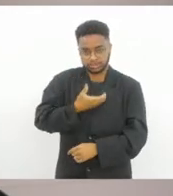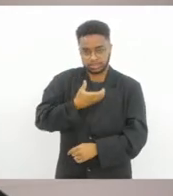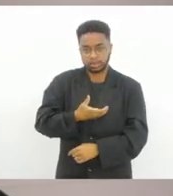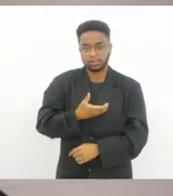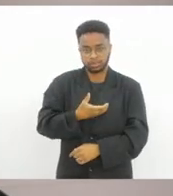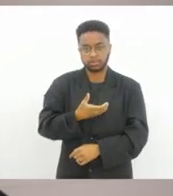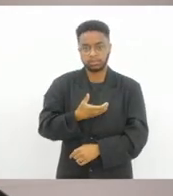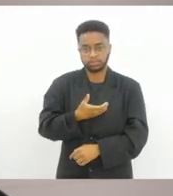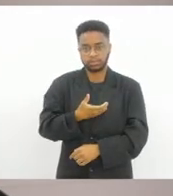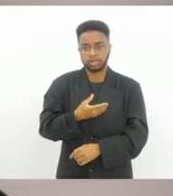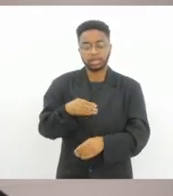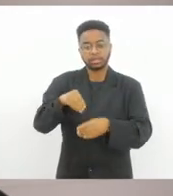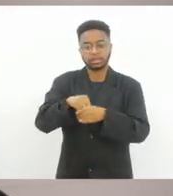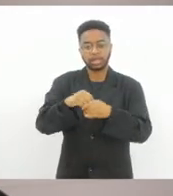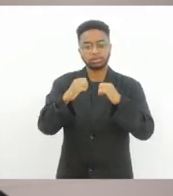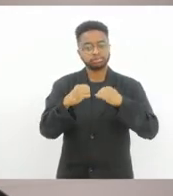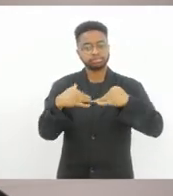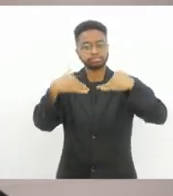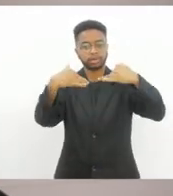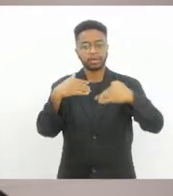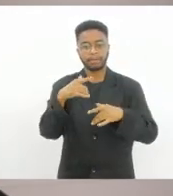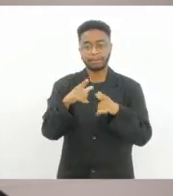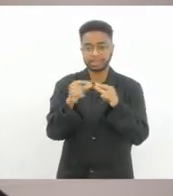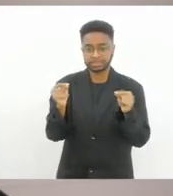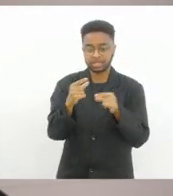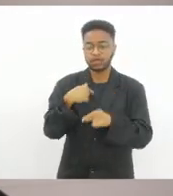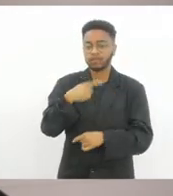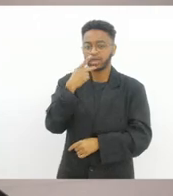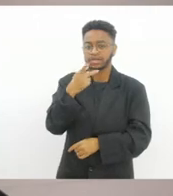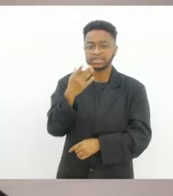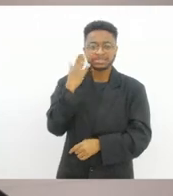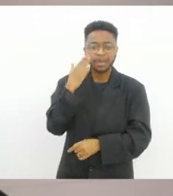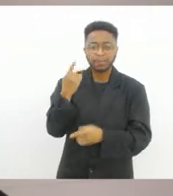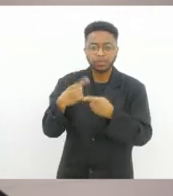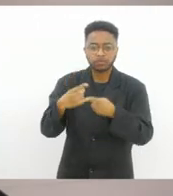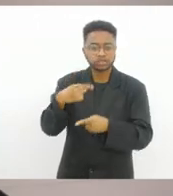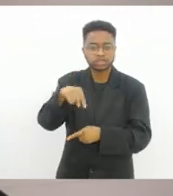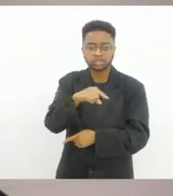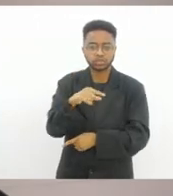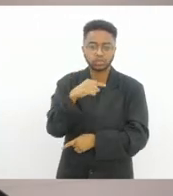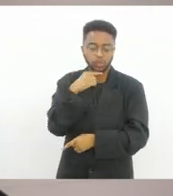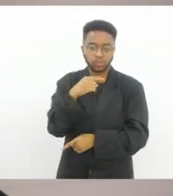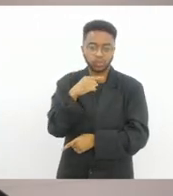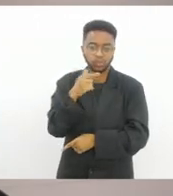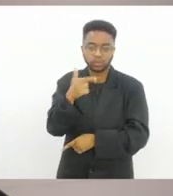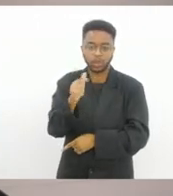né, da plenária de Brasília. Eu falei, sabe por quê? Vocês não vão ouvir outra mulher